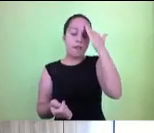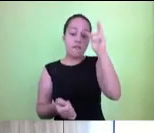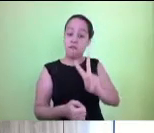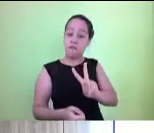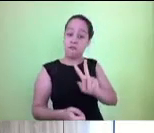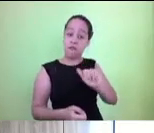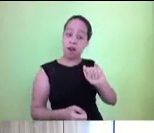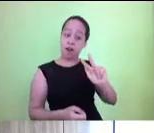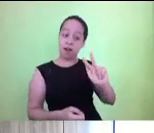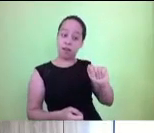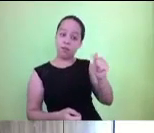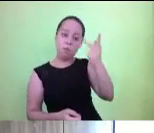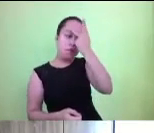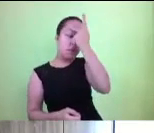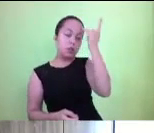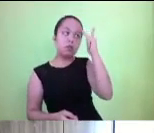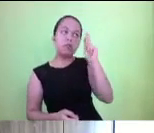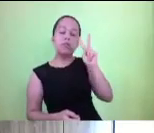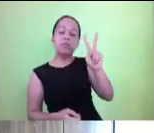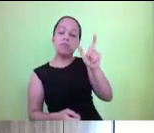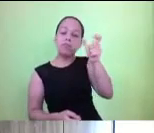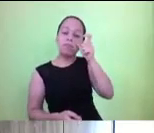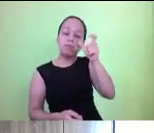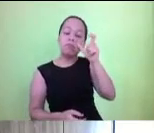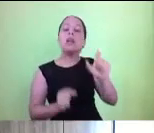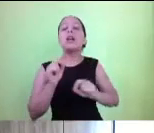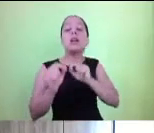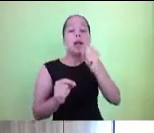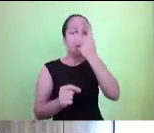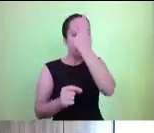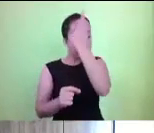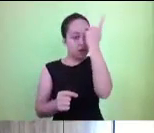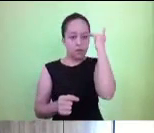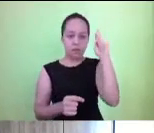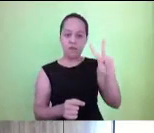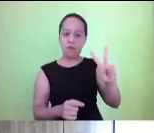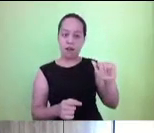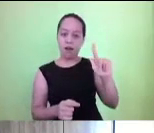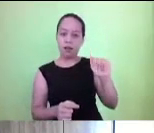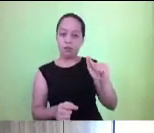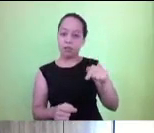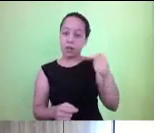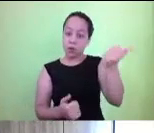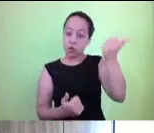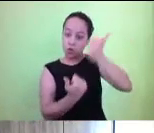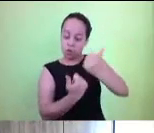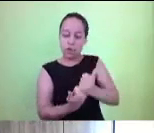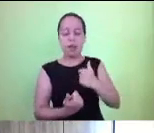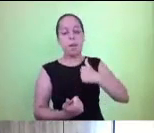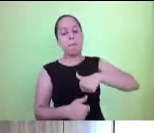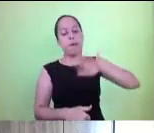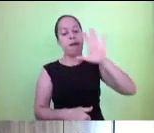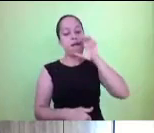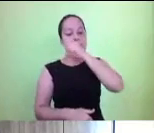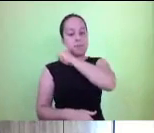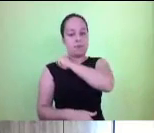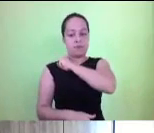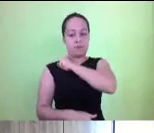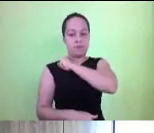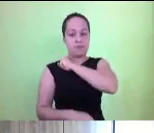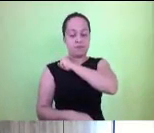pessoal conseguir acompanhar quem ficou dentro do número de vagas. Aí na suplência eu corro um pouquinho mais rápido. Tudo bem.